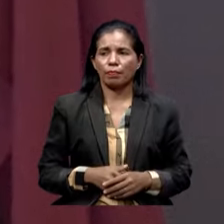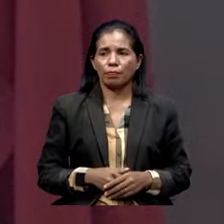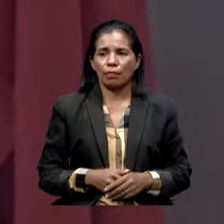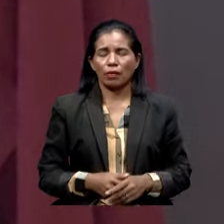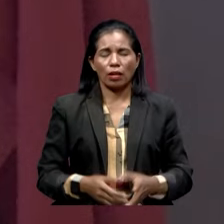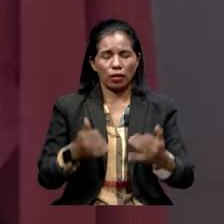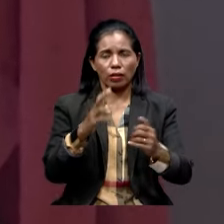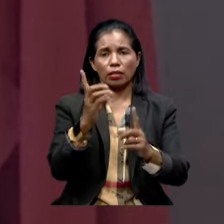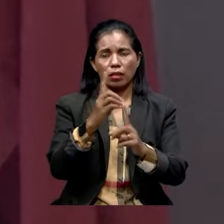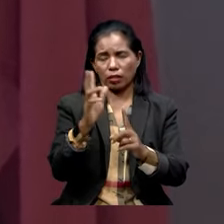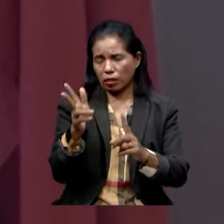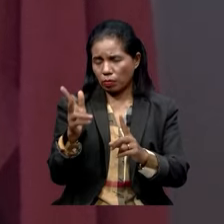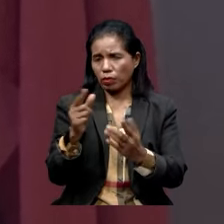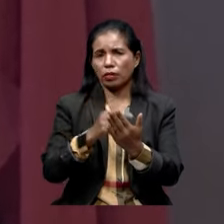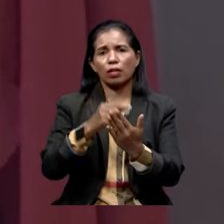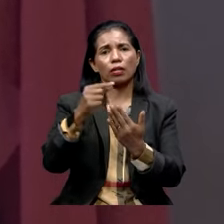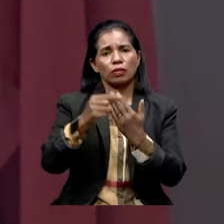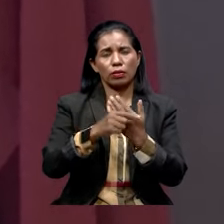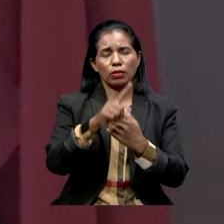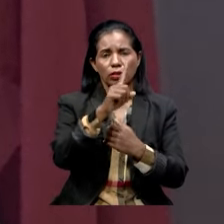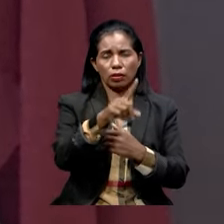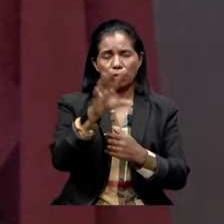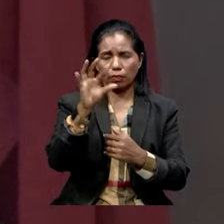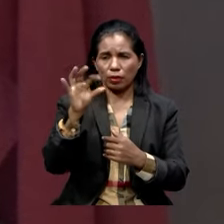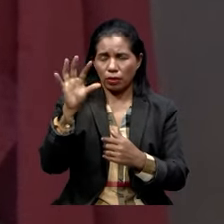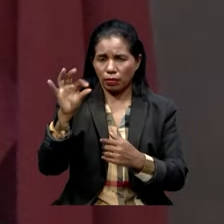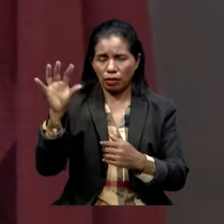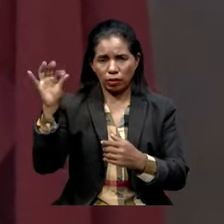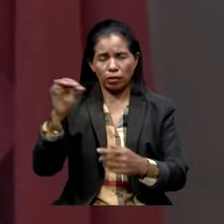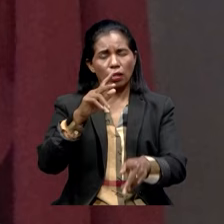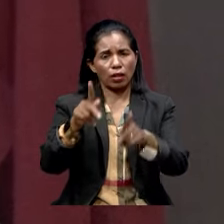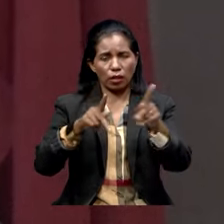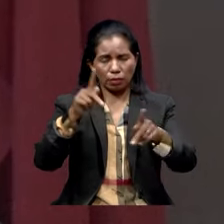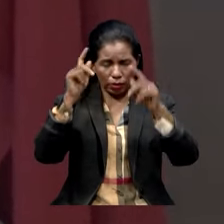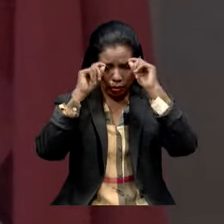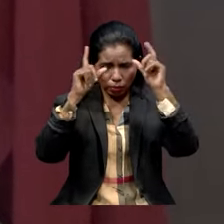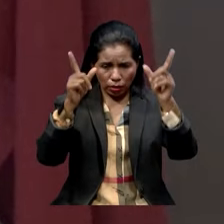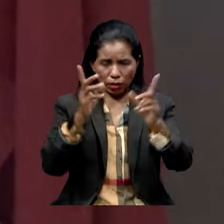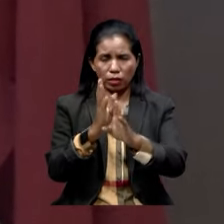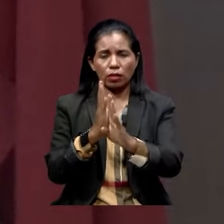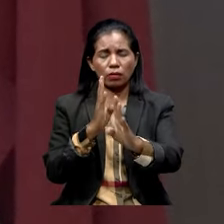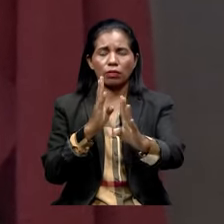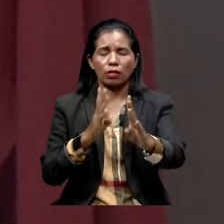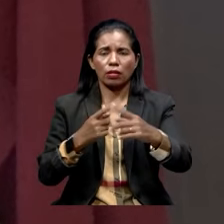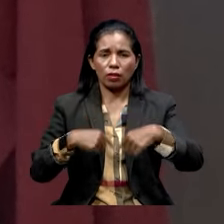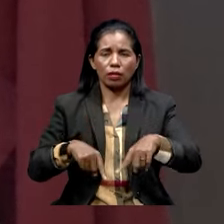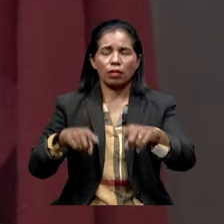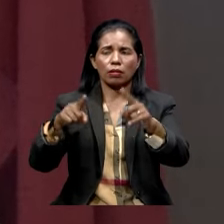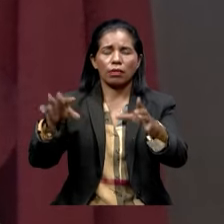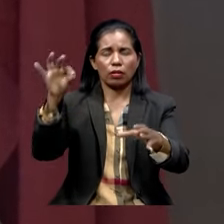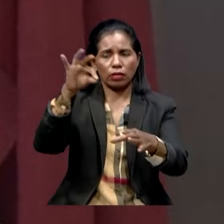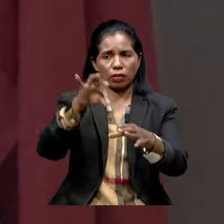Naquele 30 de agosto de 1999, o povo timorense ergueu-se numa só voz. O seu grito